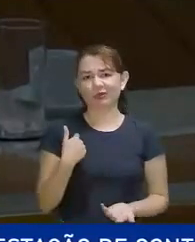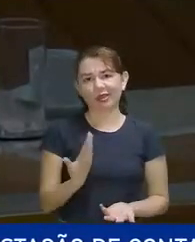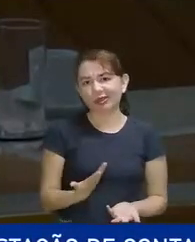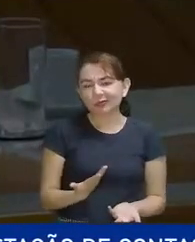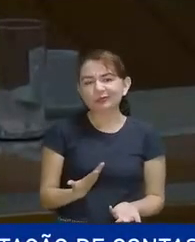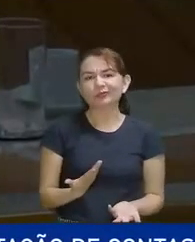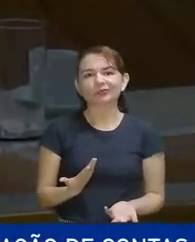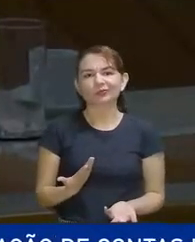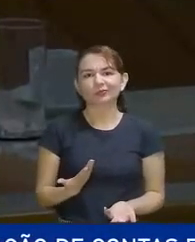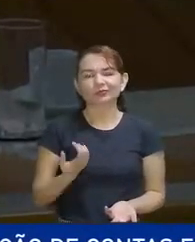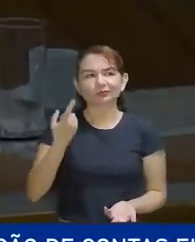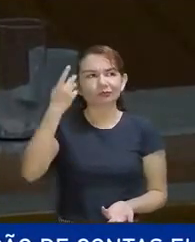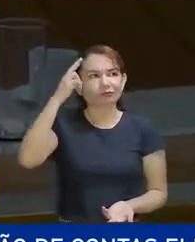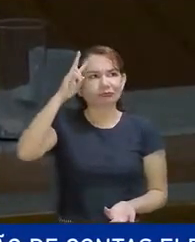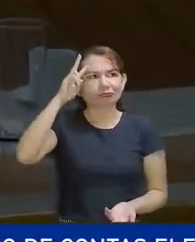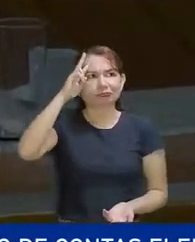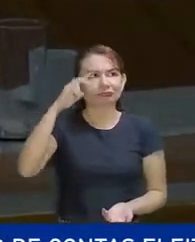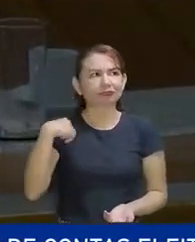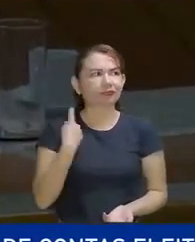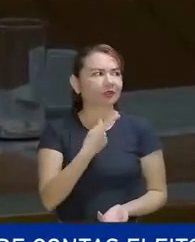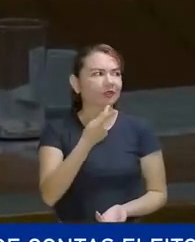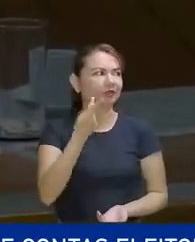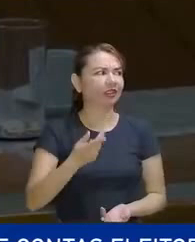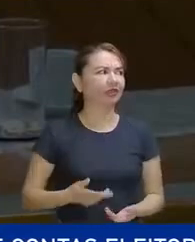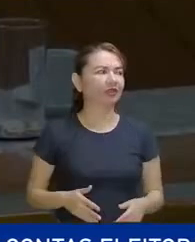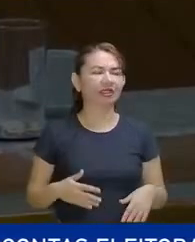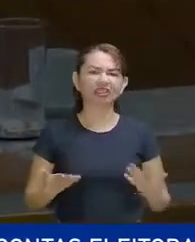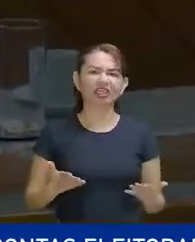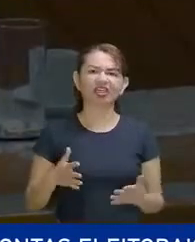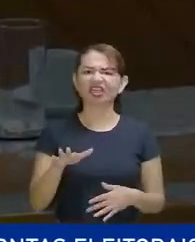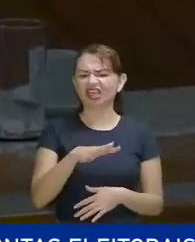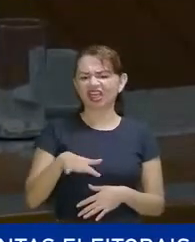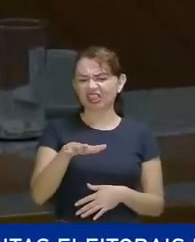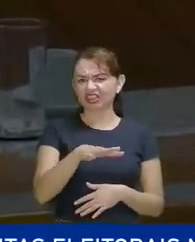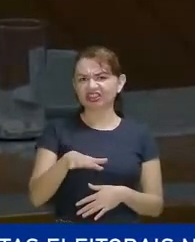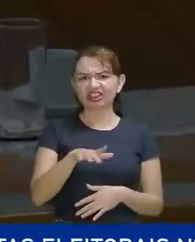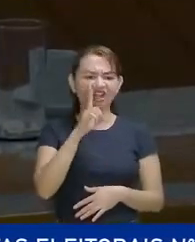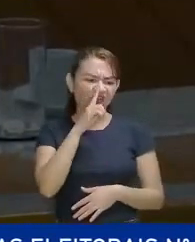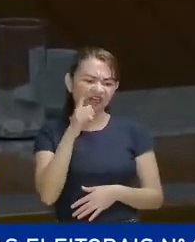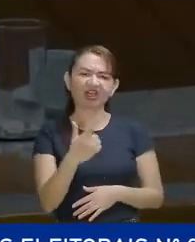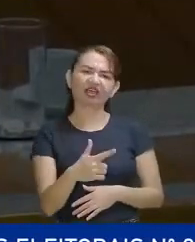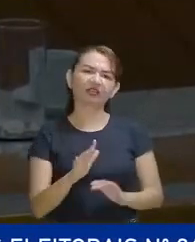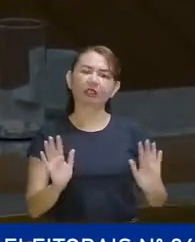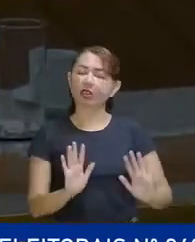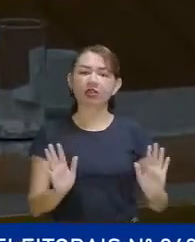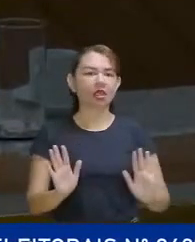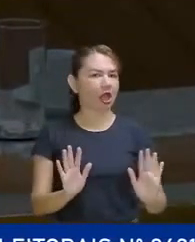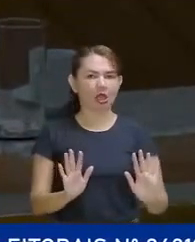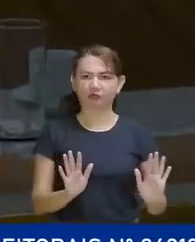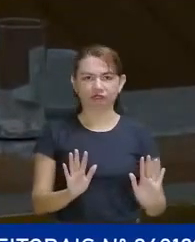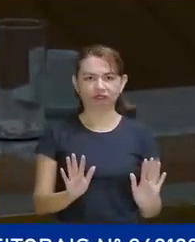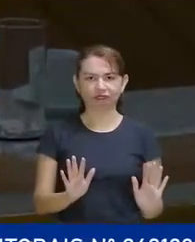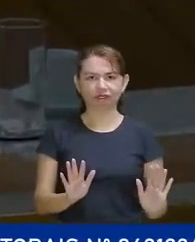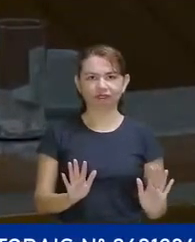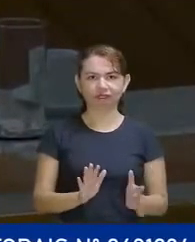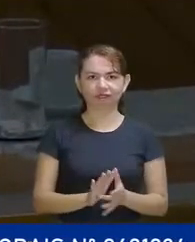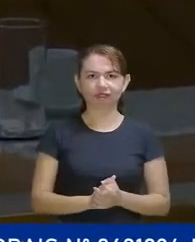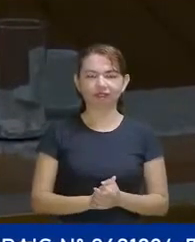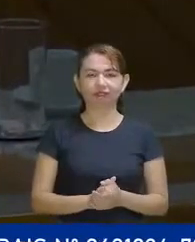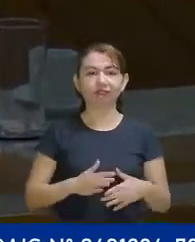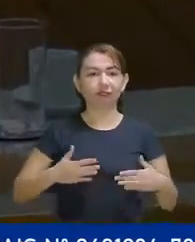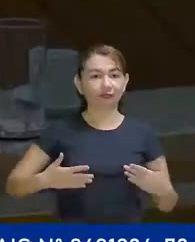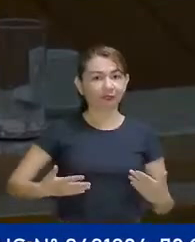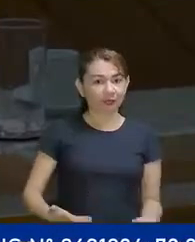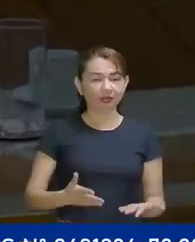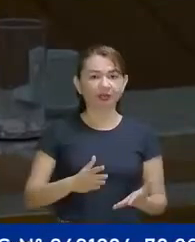não lembro, e deu um momento que a gente disse isso, que não é genérico e não constitui falha. O que se diz não é isso. O que se tem dito,